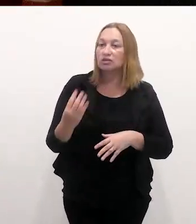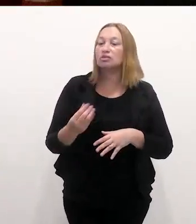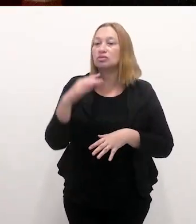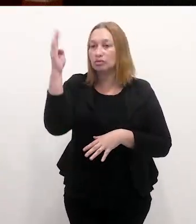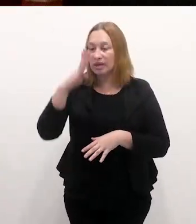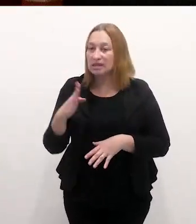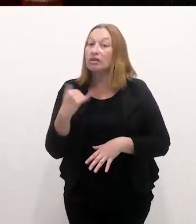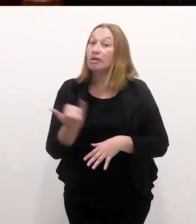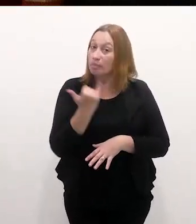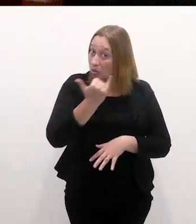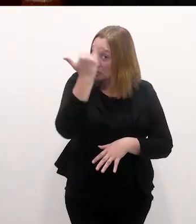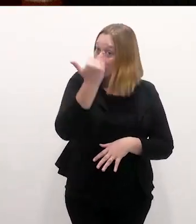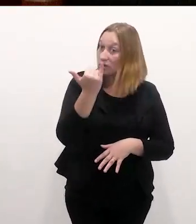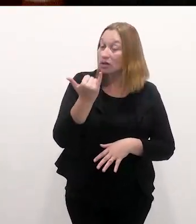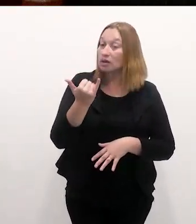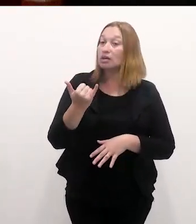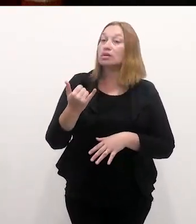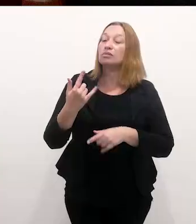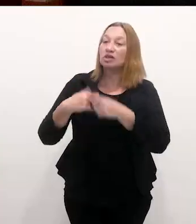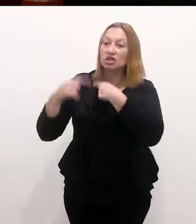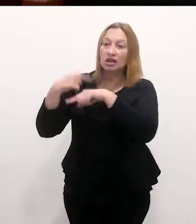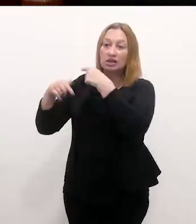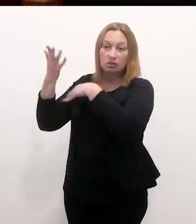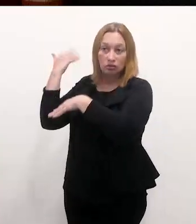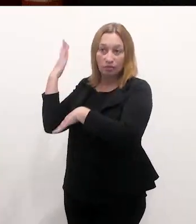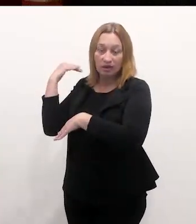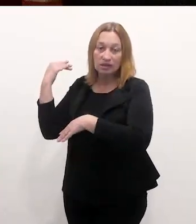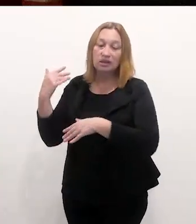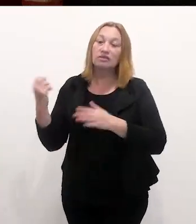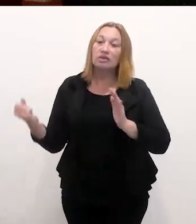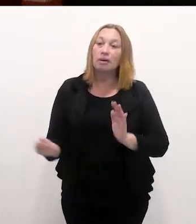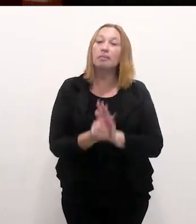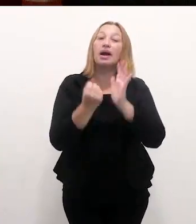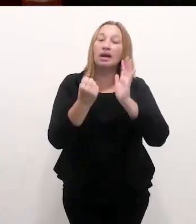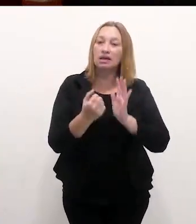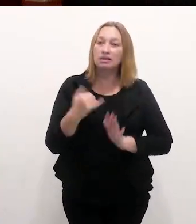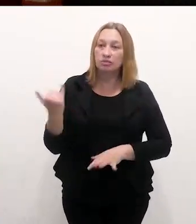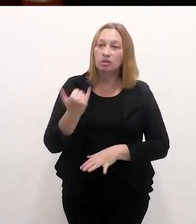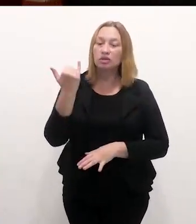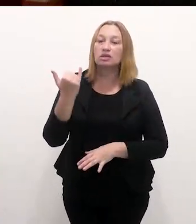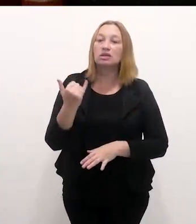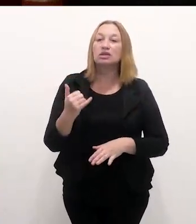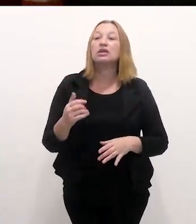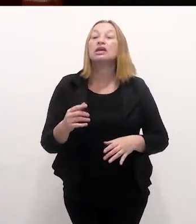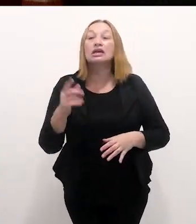economia, é muito importante para os descendentes do passado e se fazem presente hoje com as